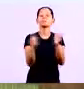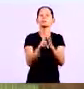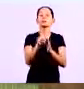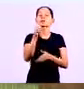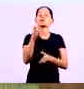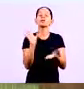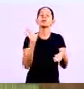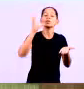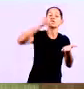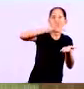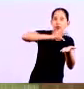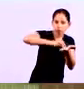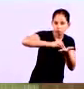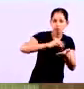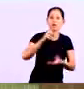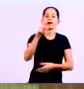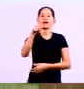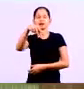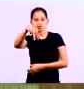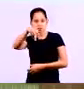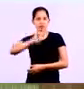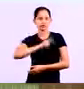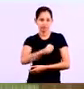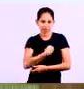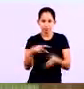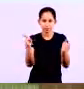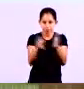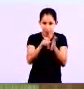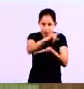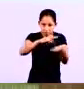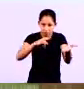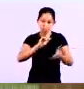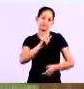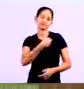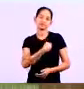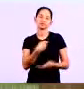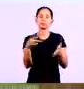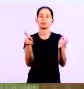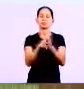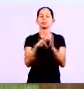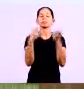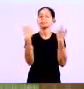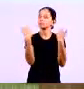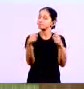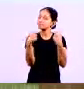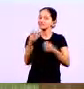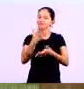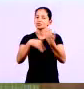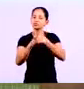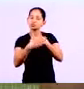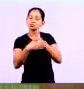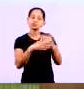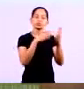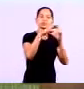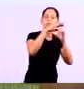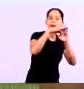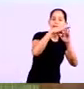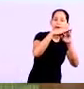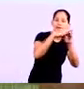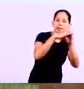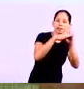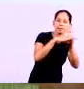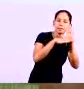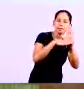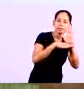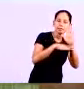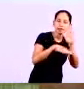paga de imposto, mas isso baseia-se em algumas características gerais, isso é que paga sobre tal produto. Não